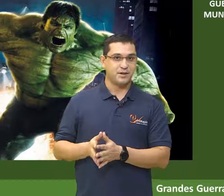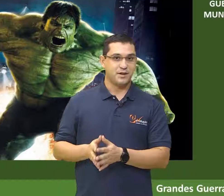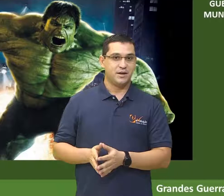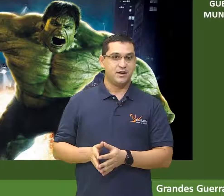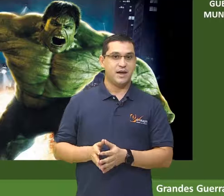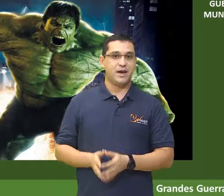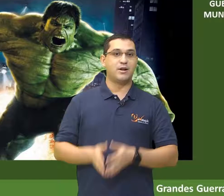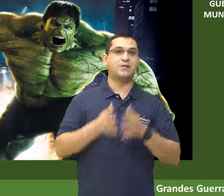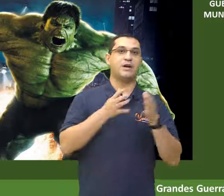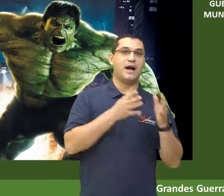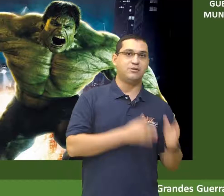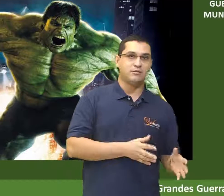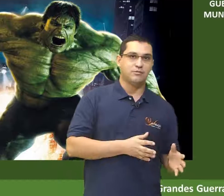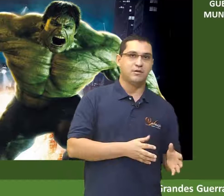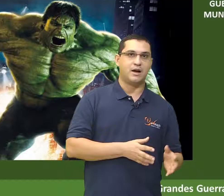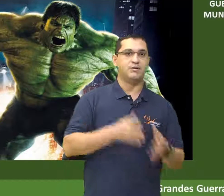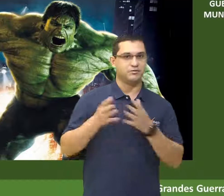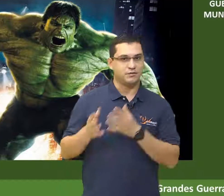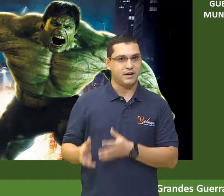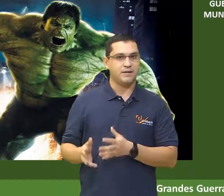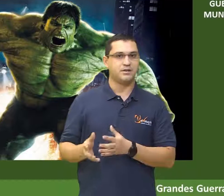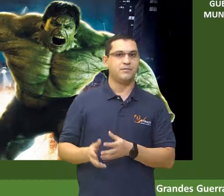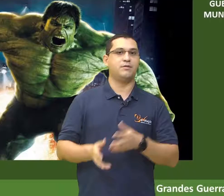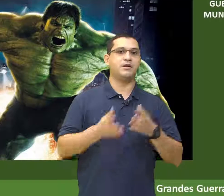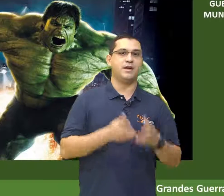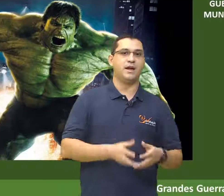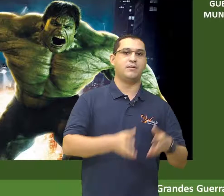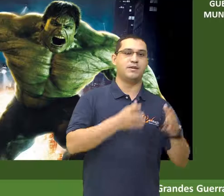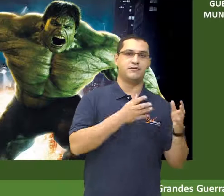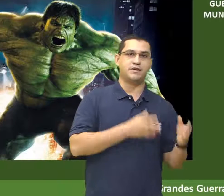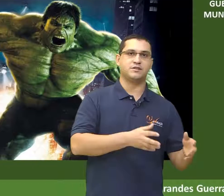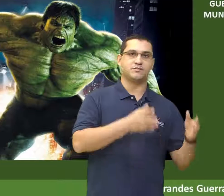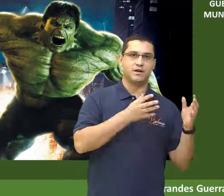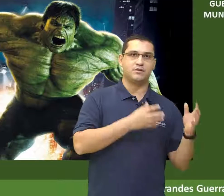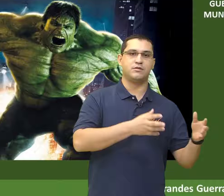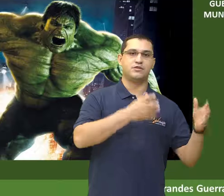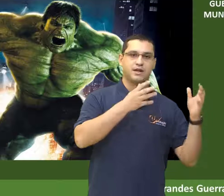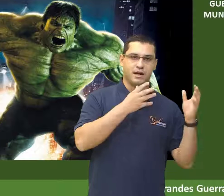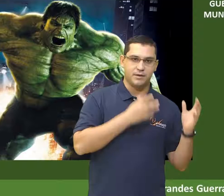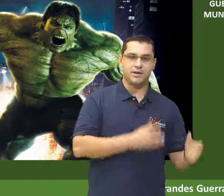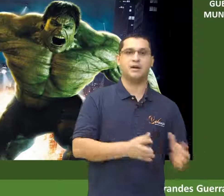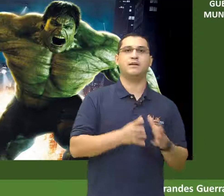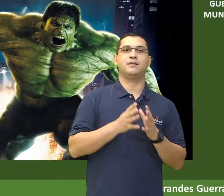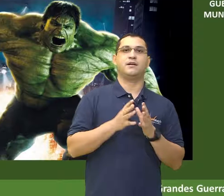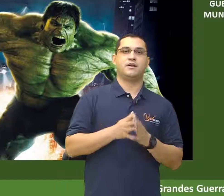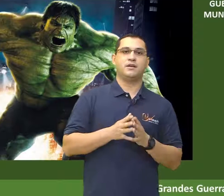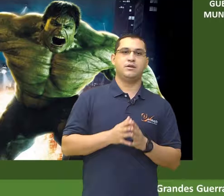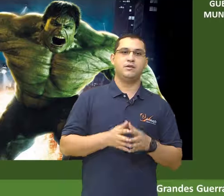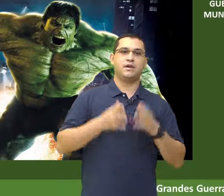mal. Quem é o lado errado? A União Soviética, porque é uma defesa de uma ideologia